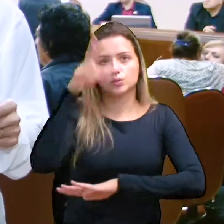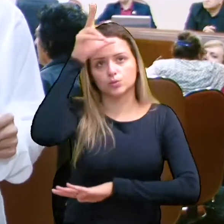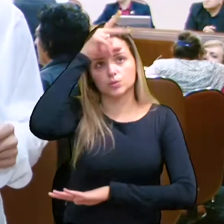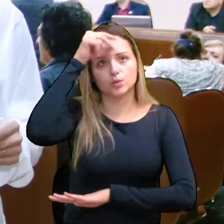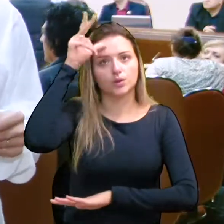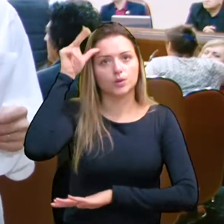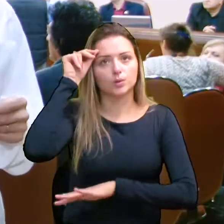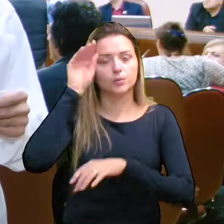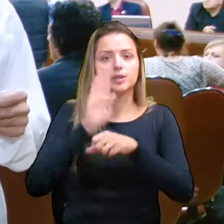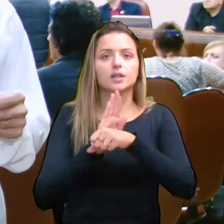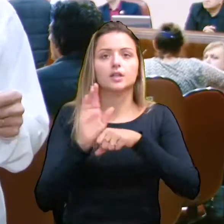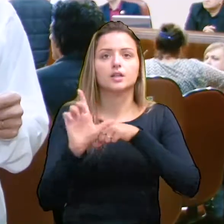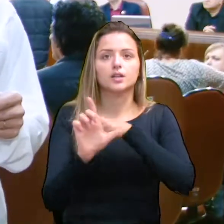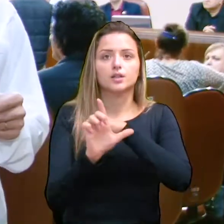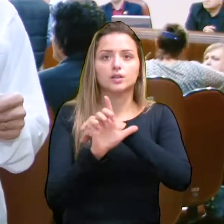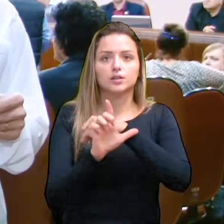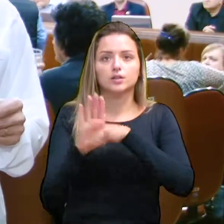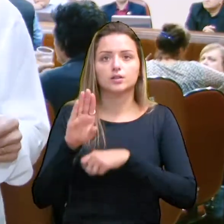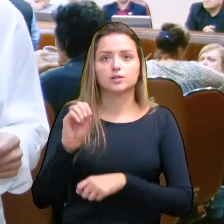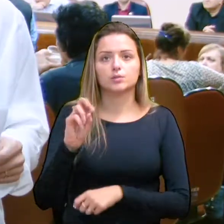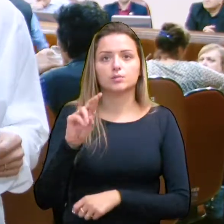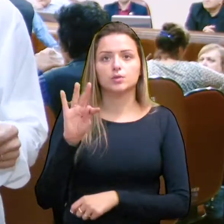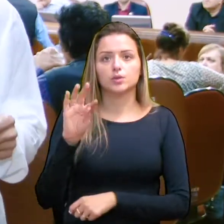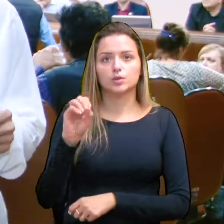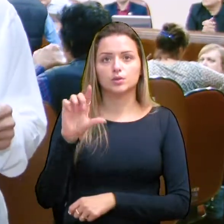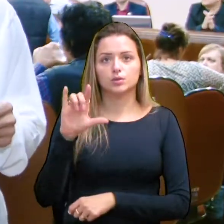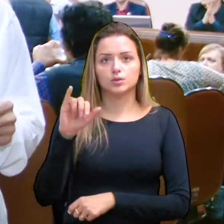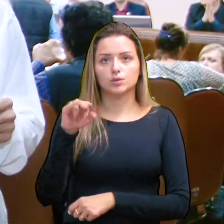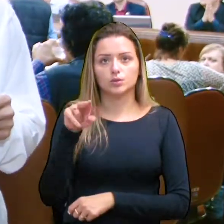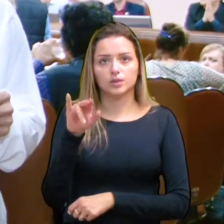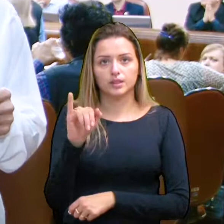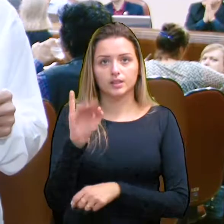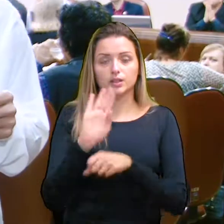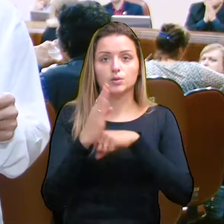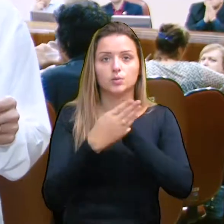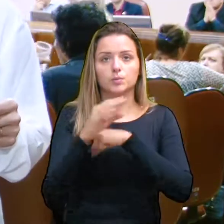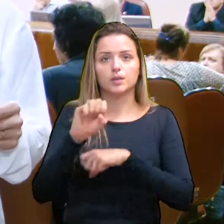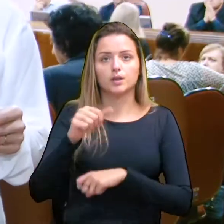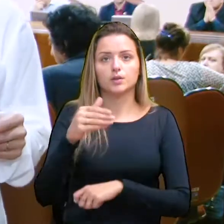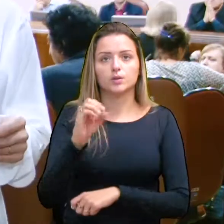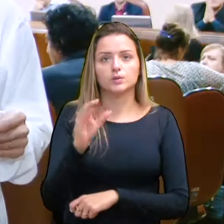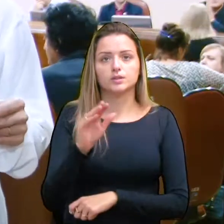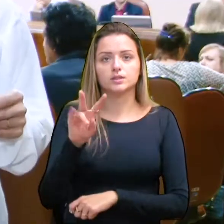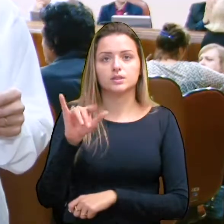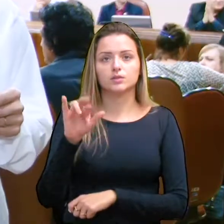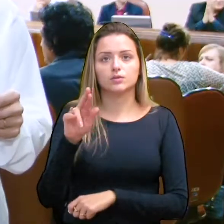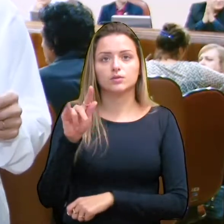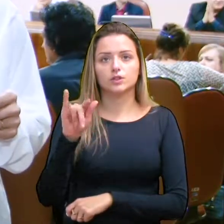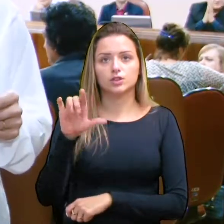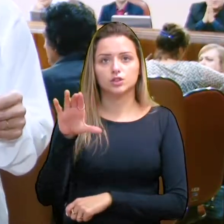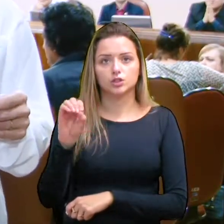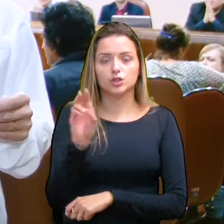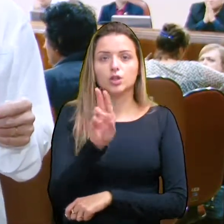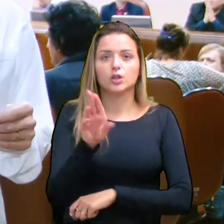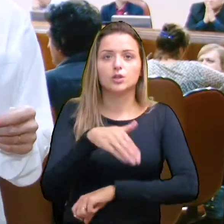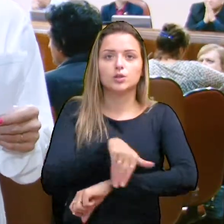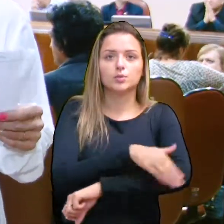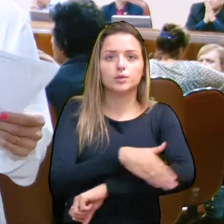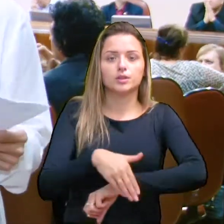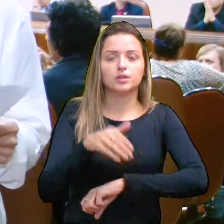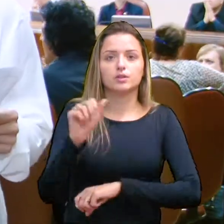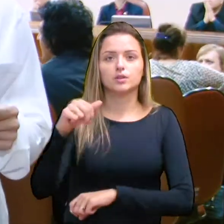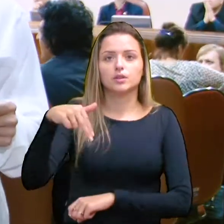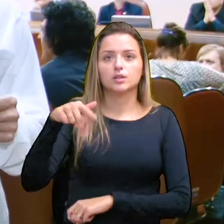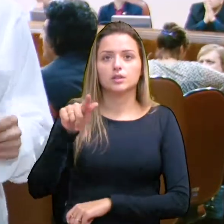do loteamento Bortolini, no bairro São Virgílio, com o nome de Rua Ângelo